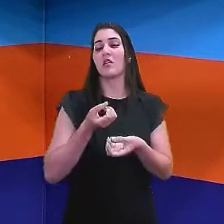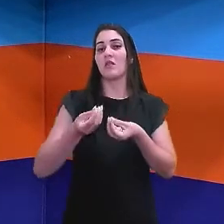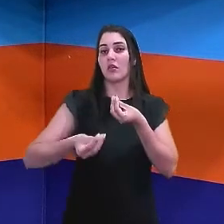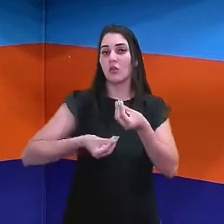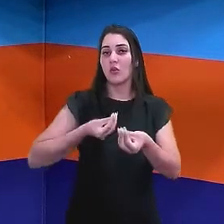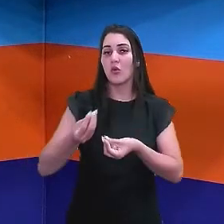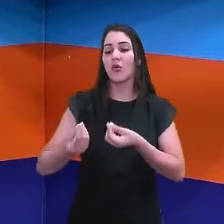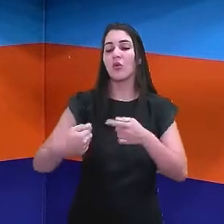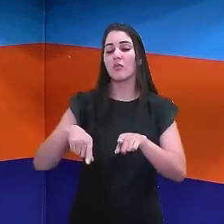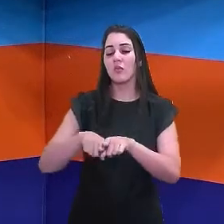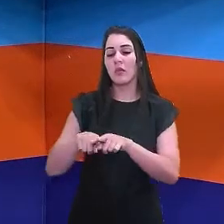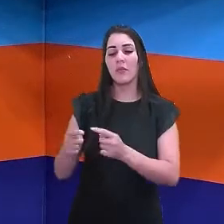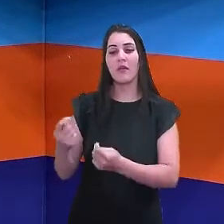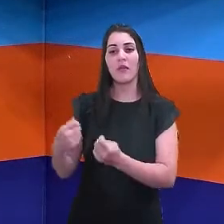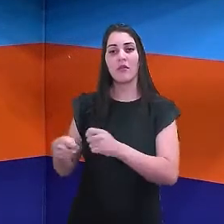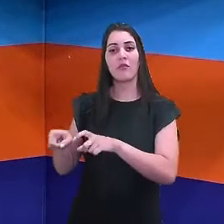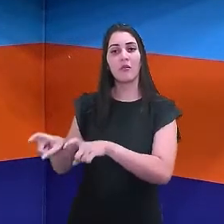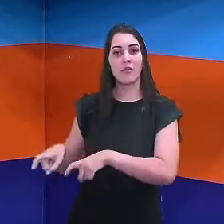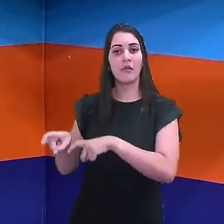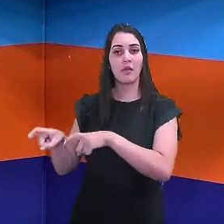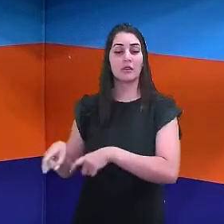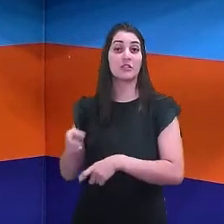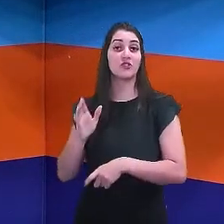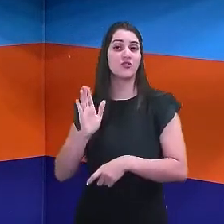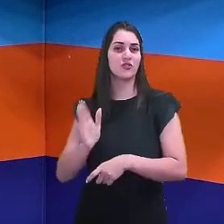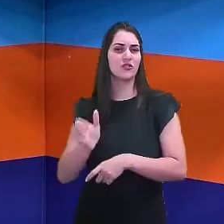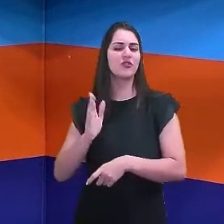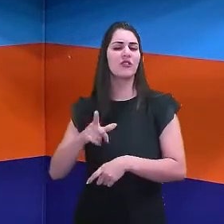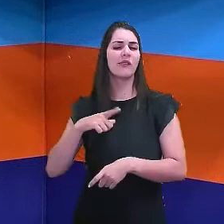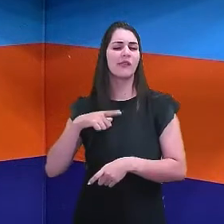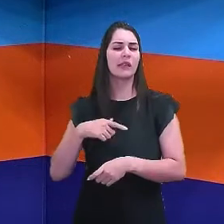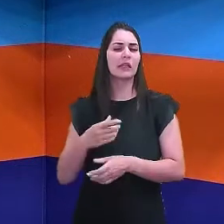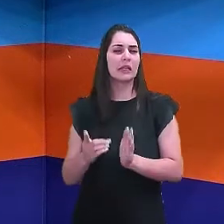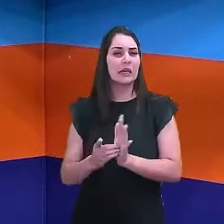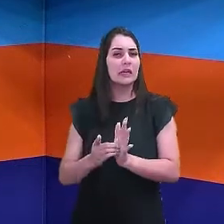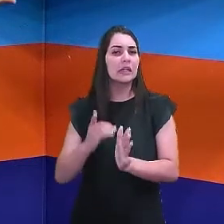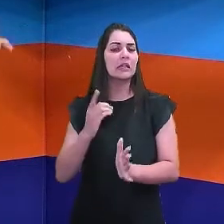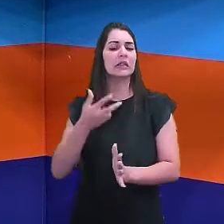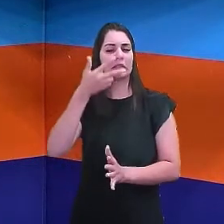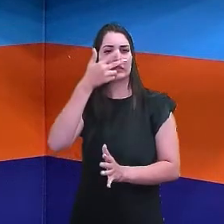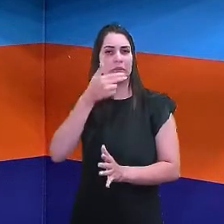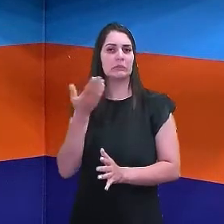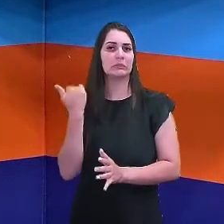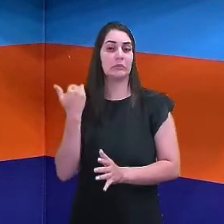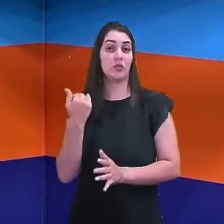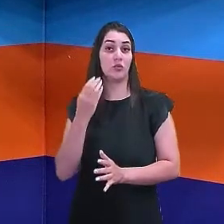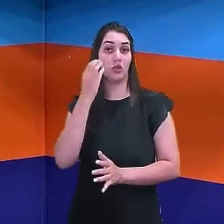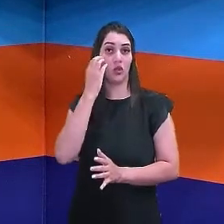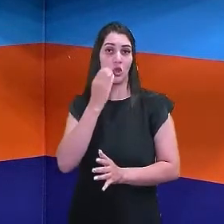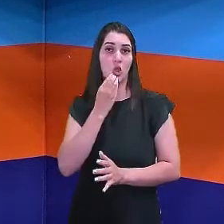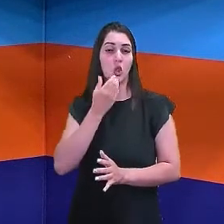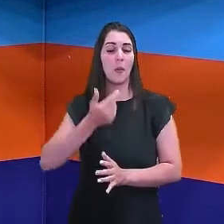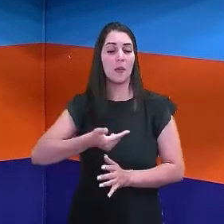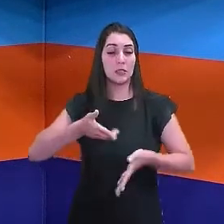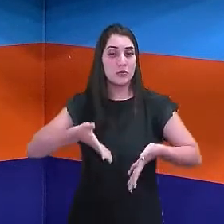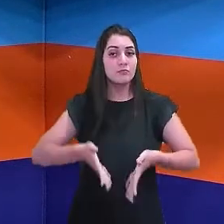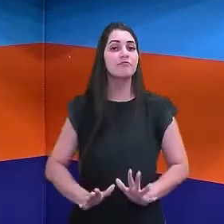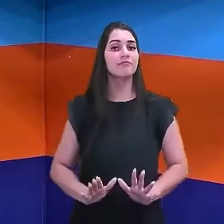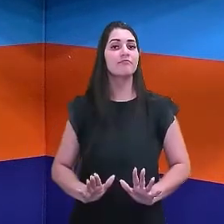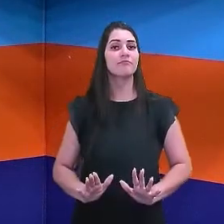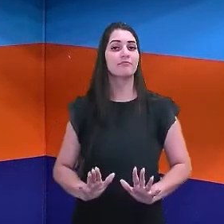economia agrária, elas já existiam antes mesmo que ele existisse. No